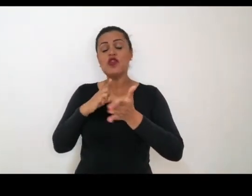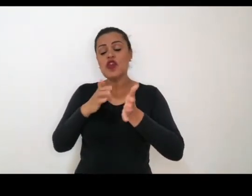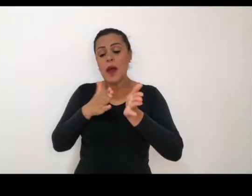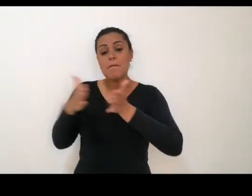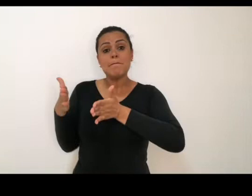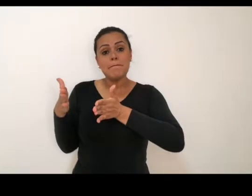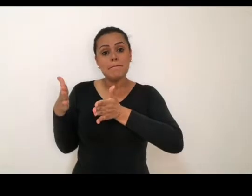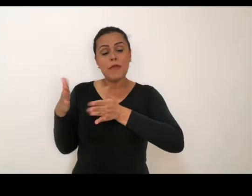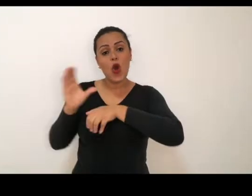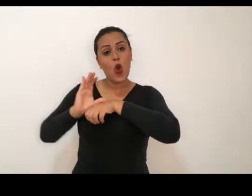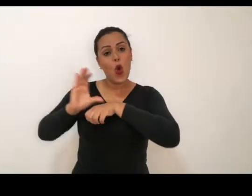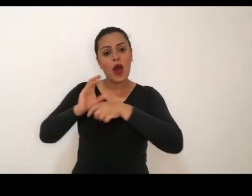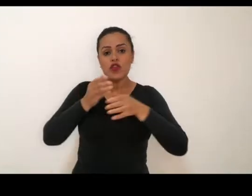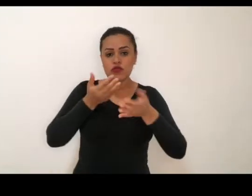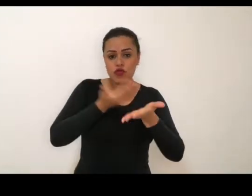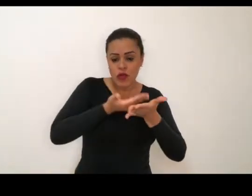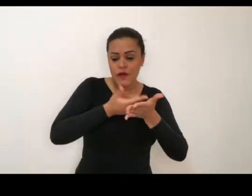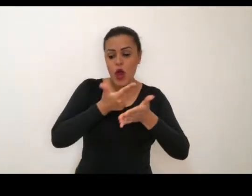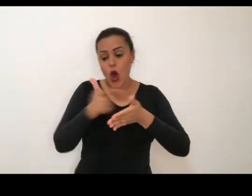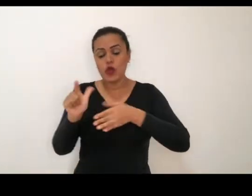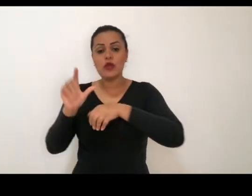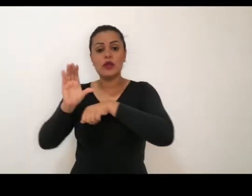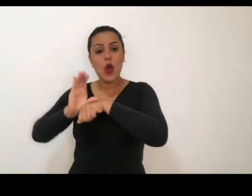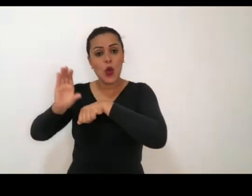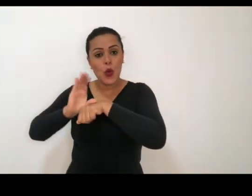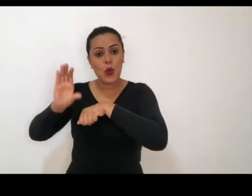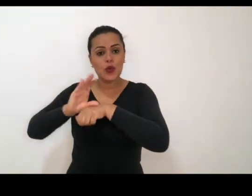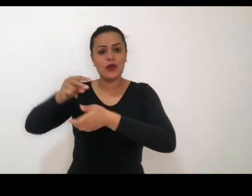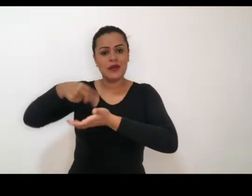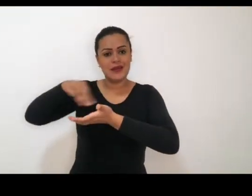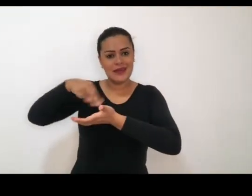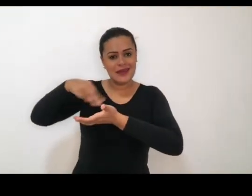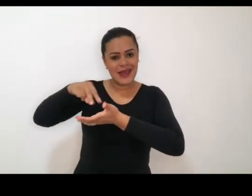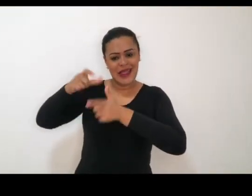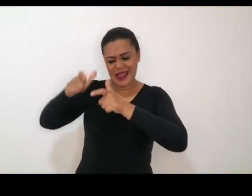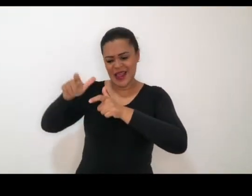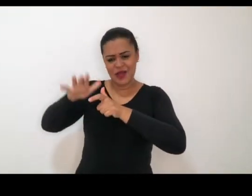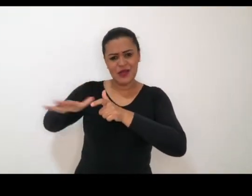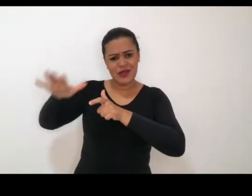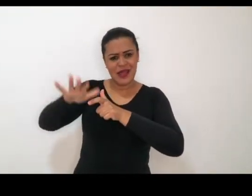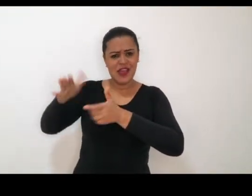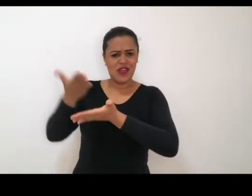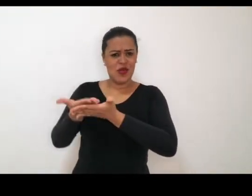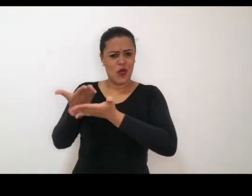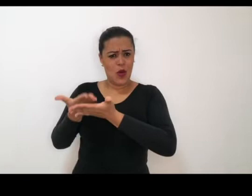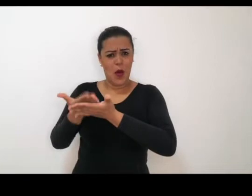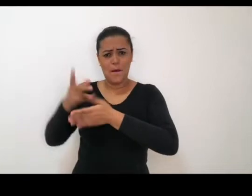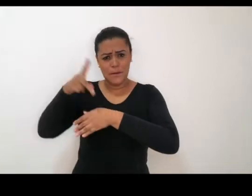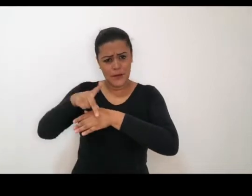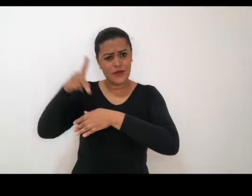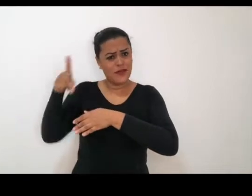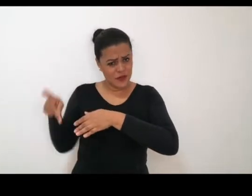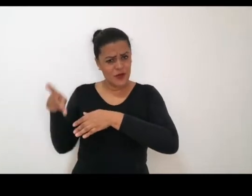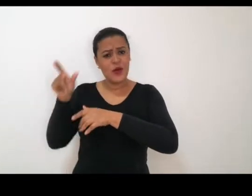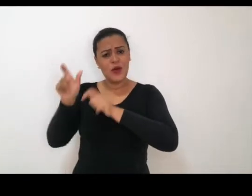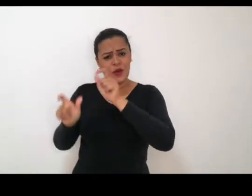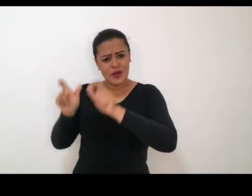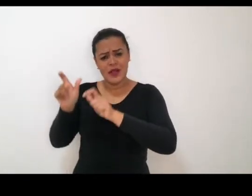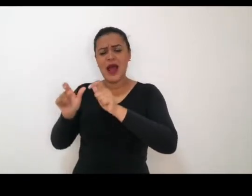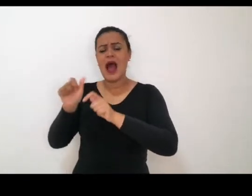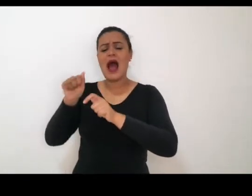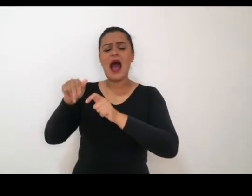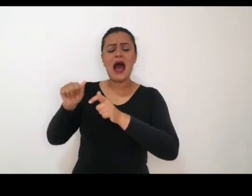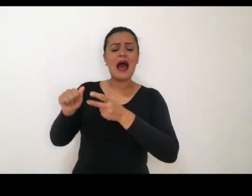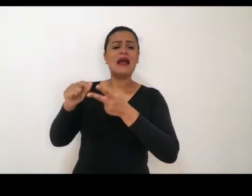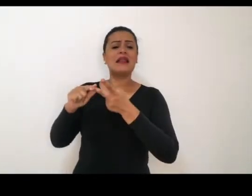lá no SIC, onde tinha aquelas as aulas, as professoras, né, a Ana Alonso, a Diana, né, que são professora